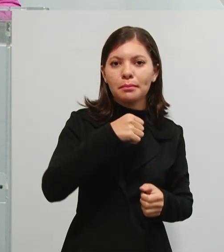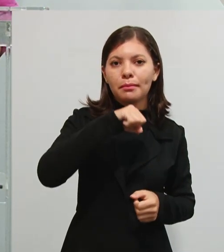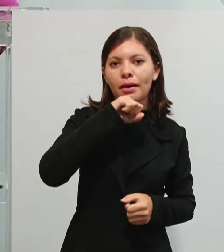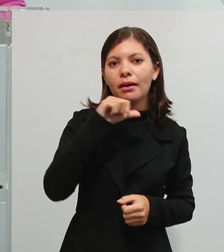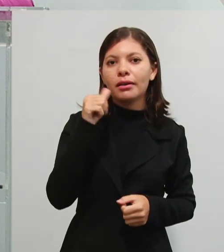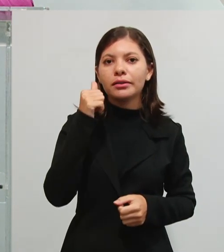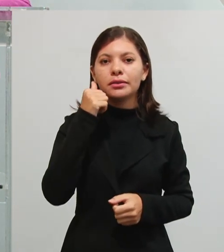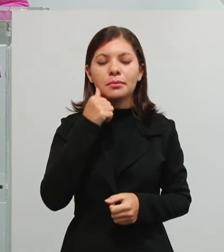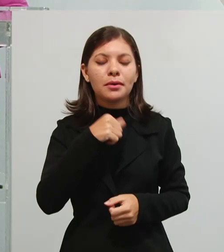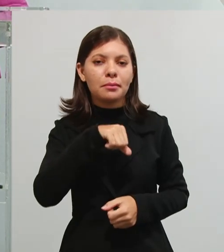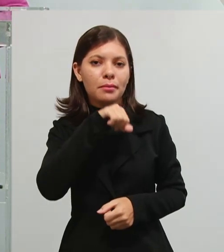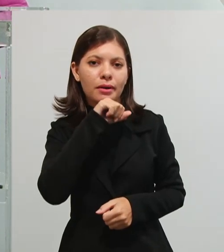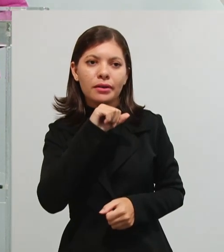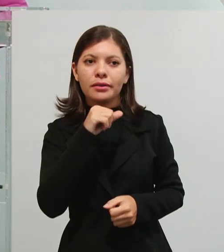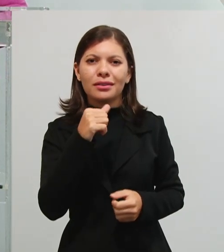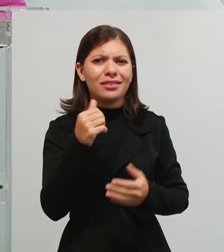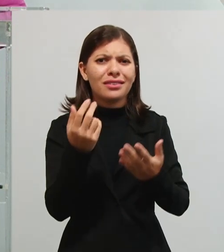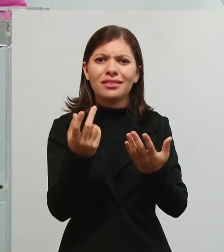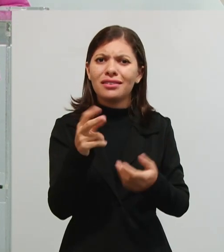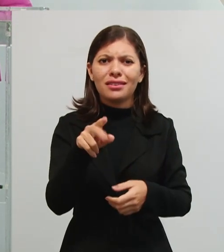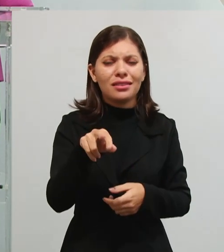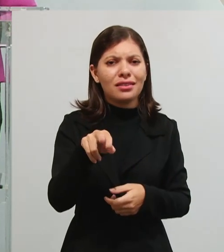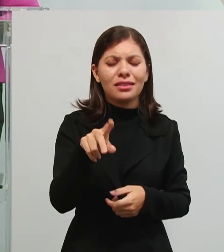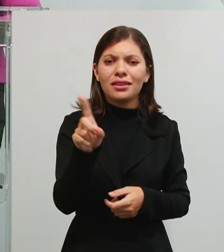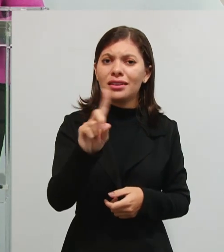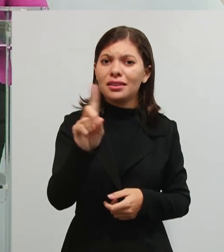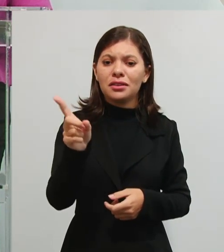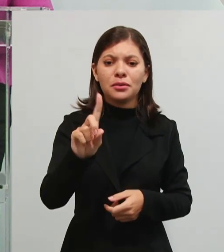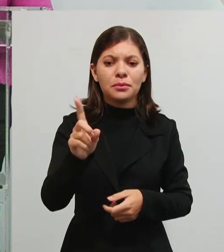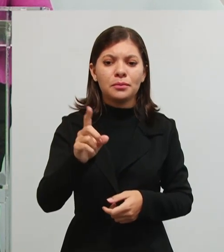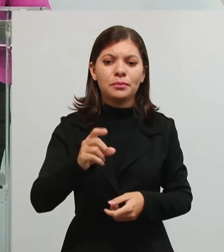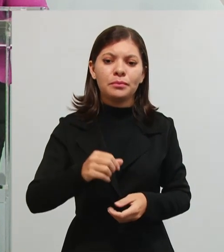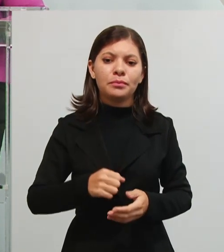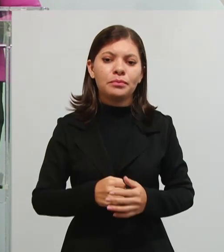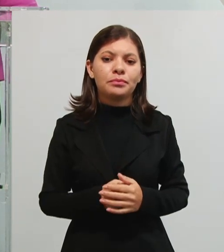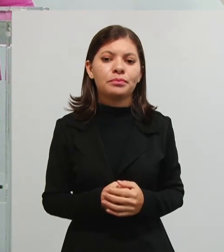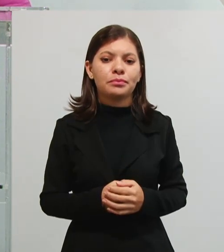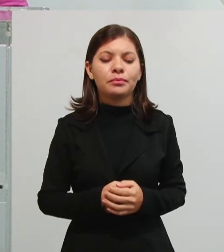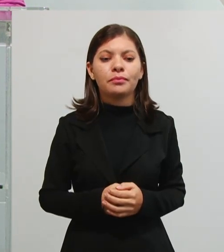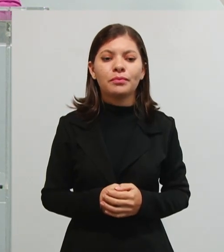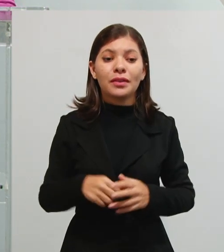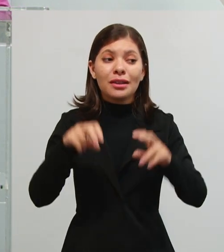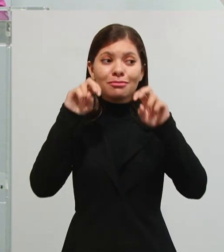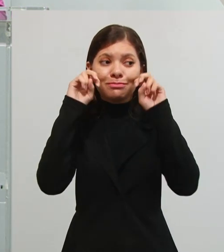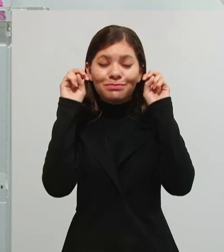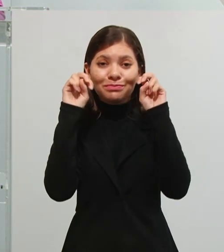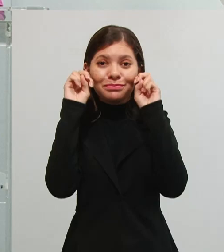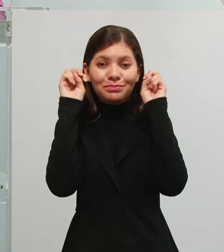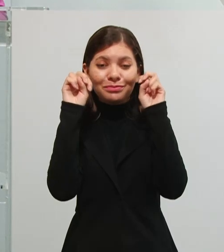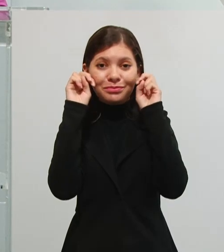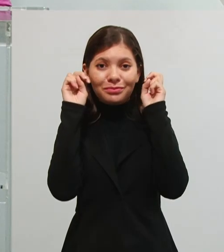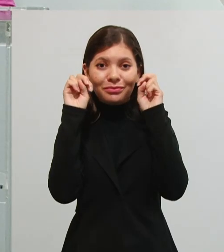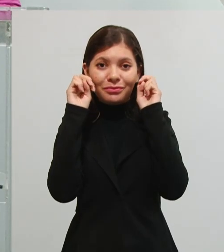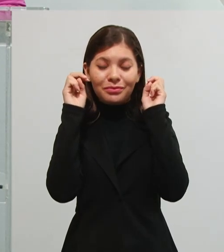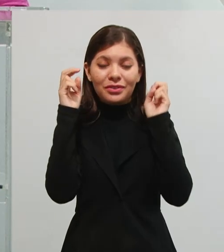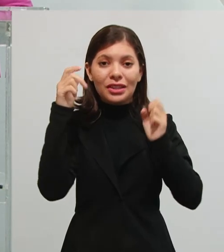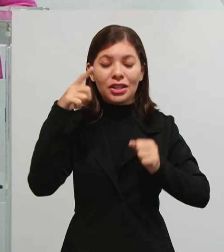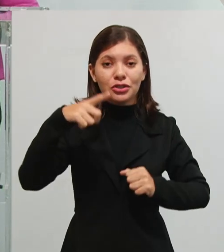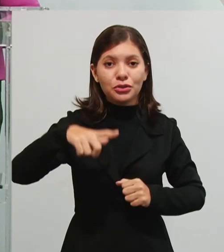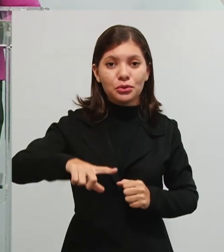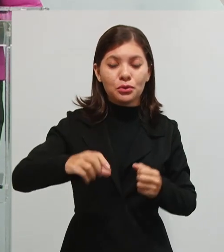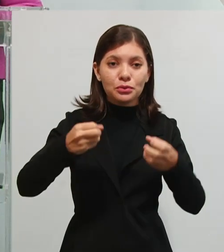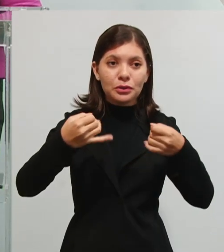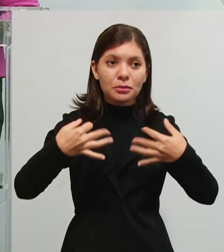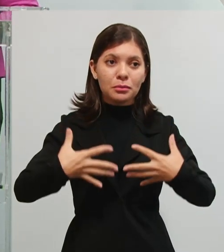para a irmã. Não faça isso, pessoal. Isso é totalmente constrangedor. Novamente, eu falo para vocês